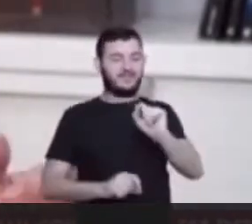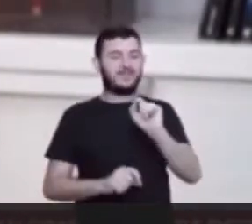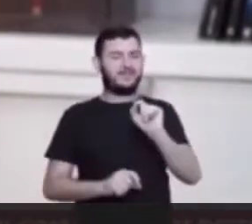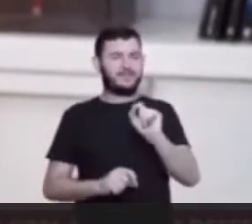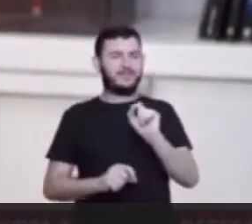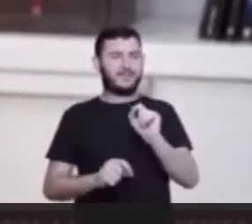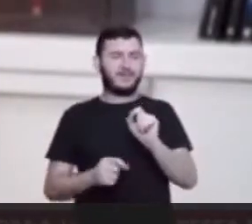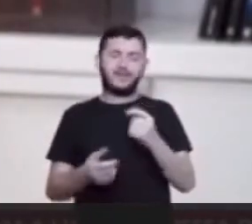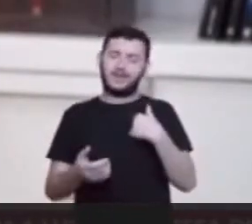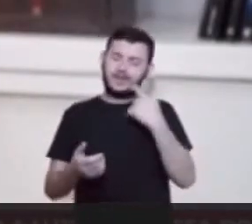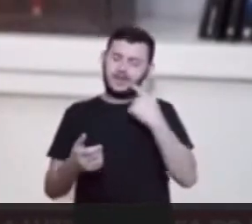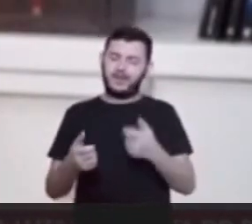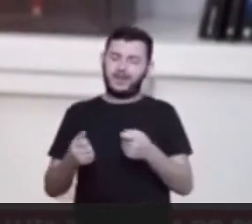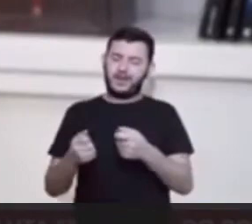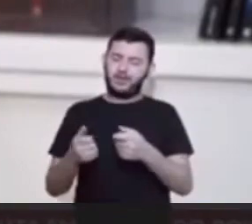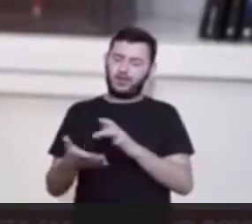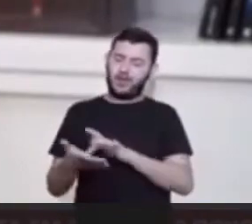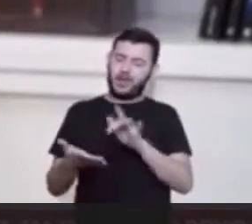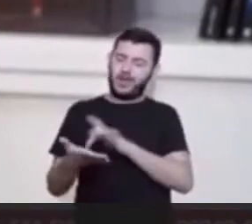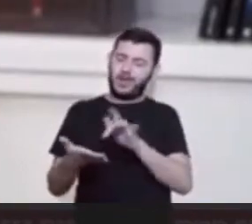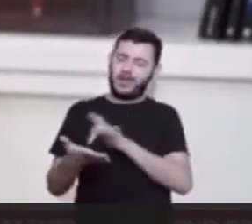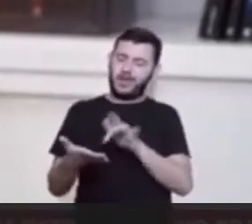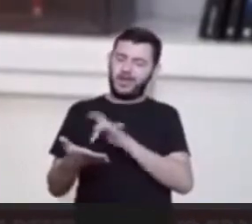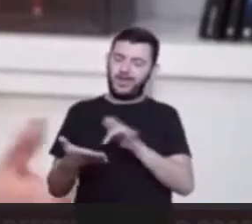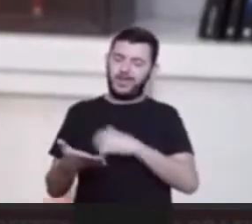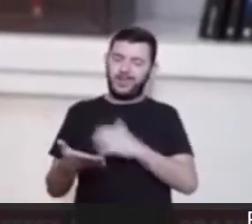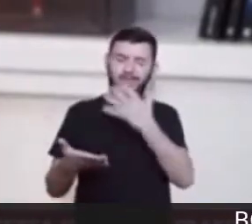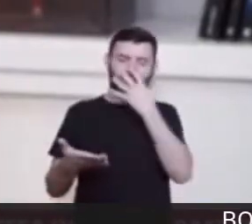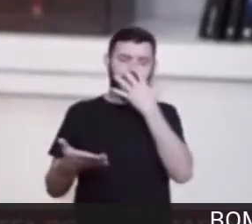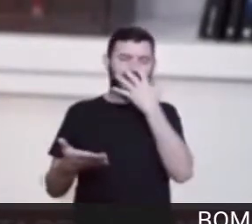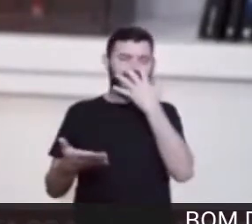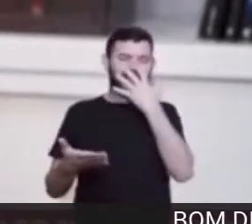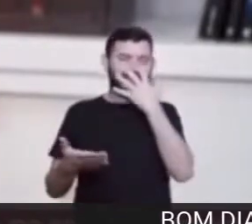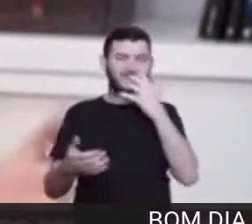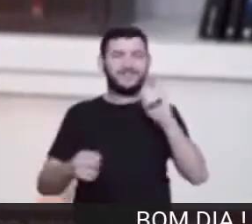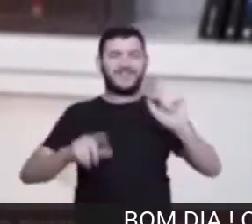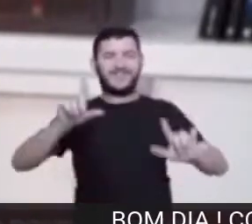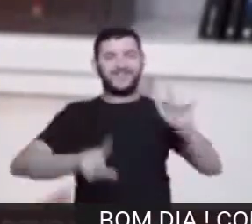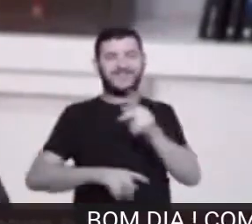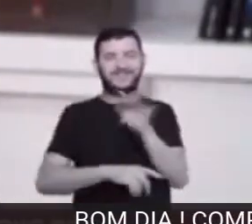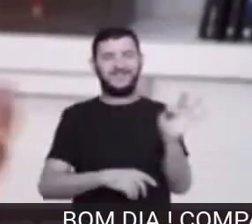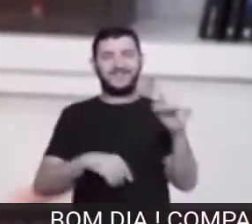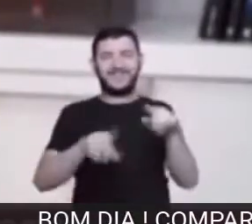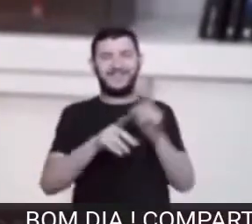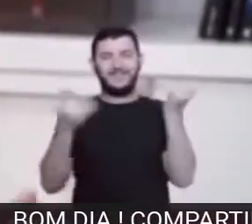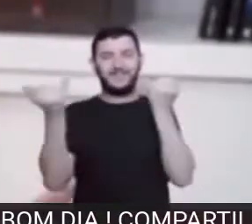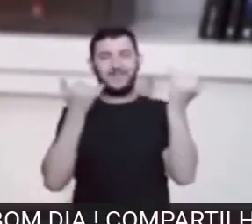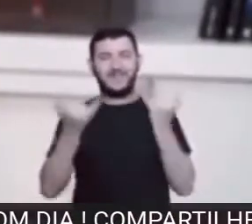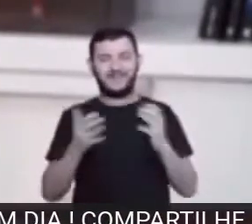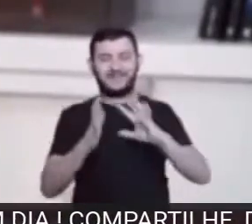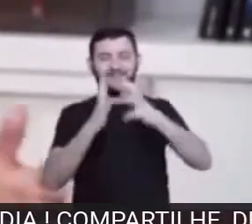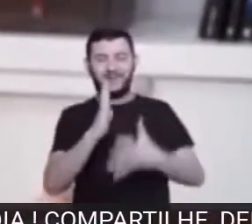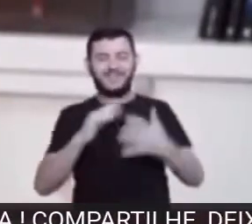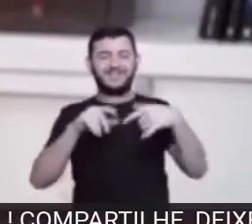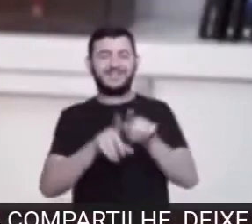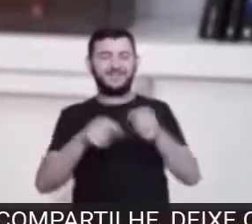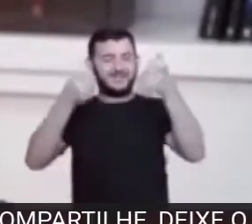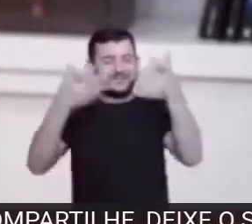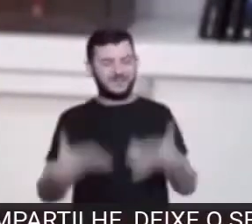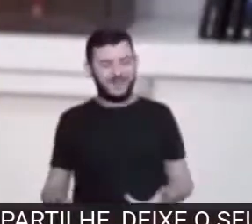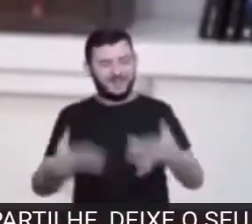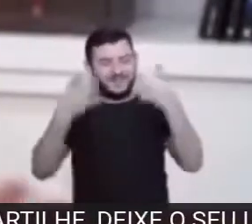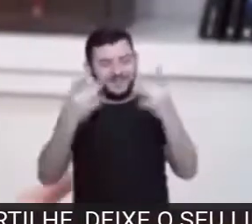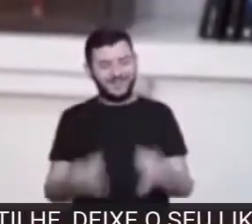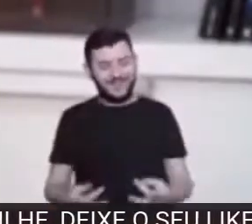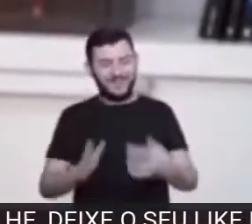e assistir o PT na TV. Vai ser muito bom as informações do partido, a visão do partido sobre muitas coisas. Certamente vão